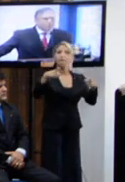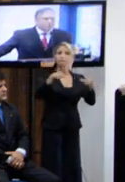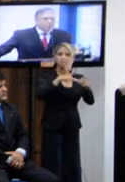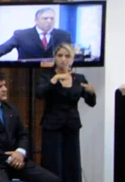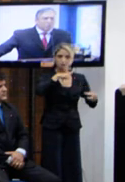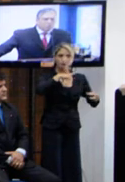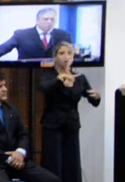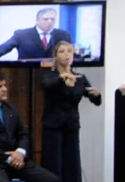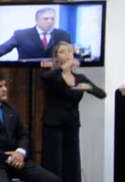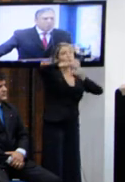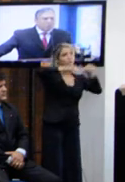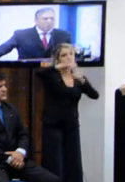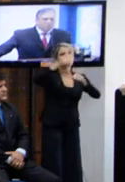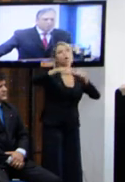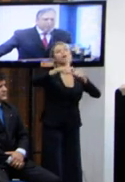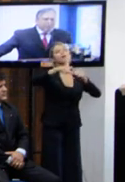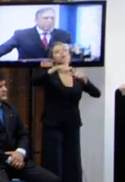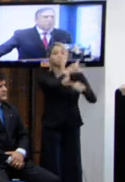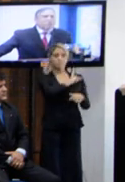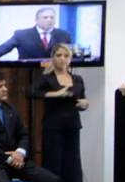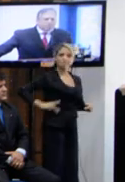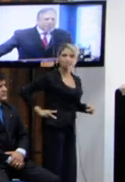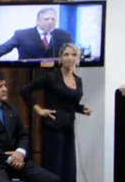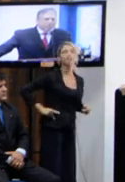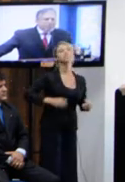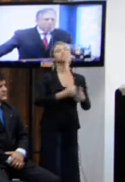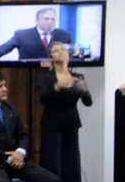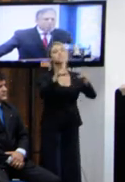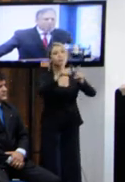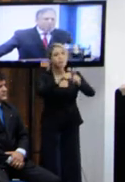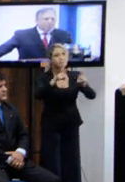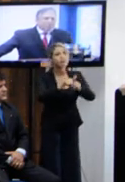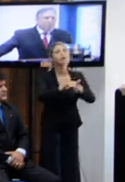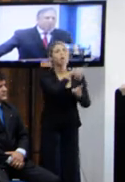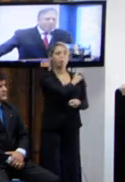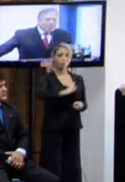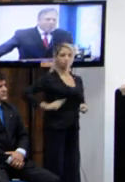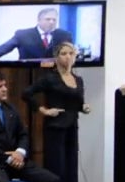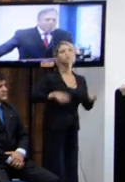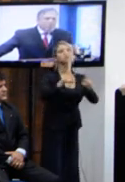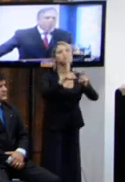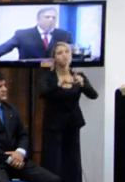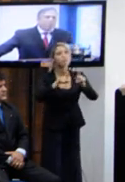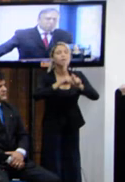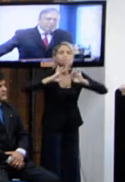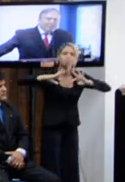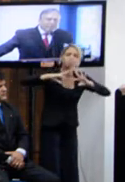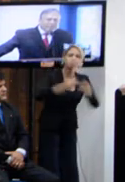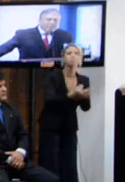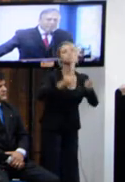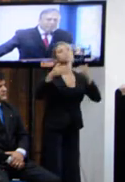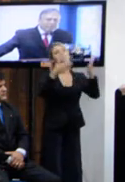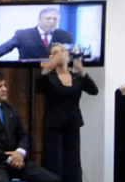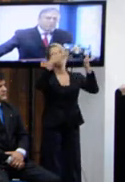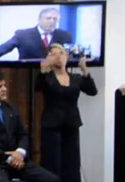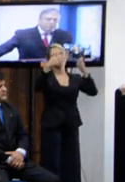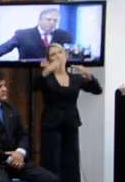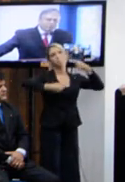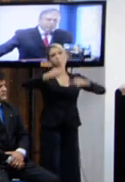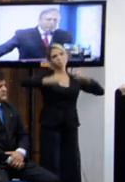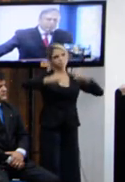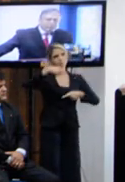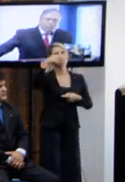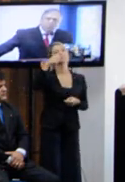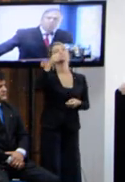governador, tudo culminando no dia 1º de janeiro de 2019. E além disso, nós temos uma grande esperança de